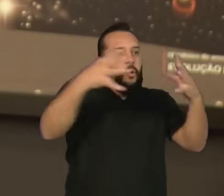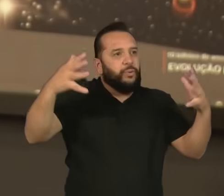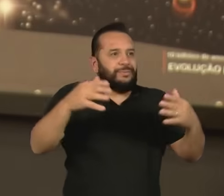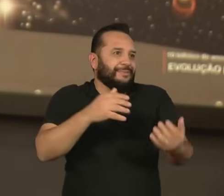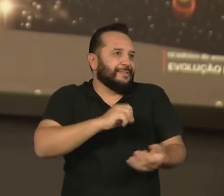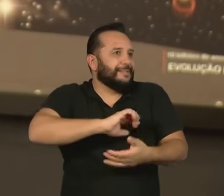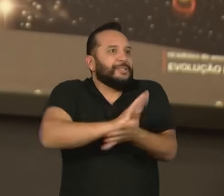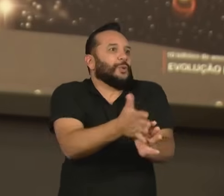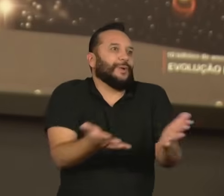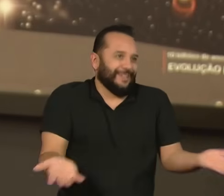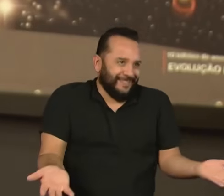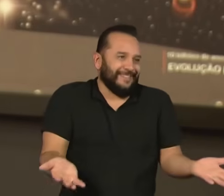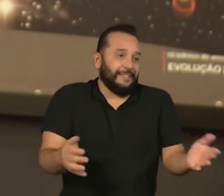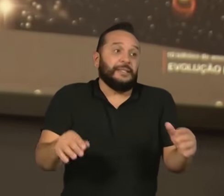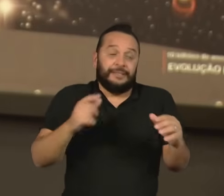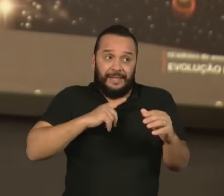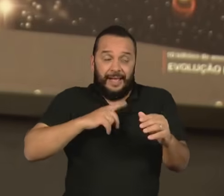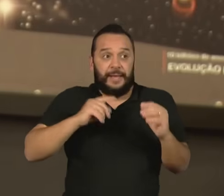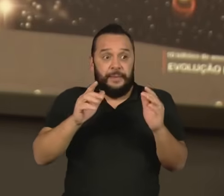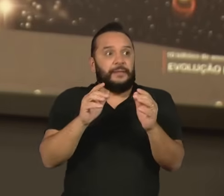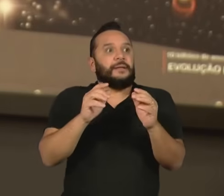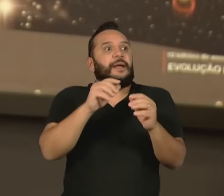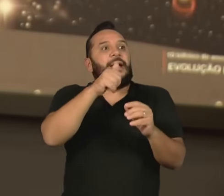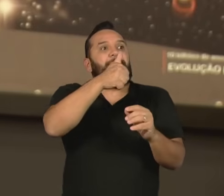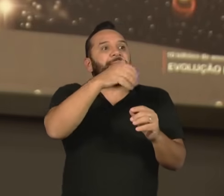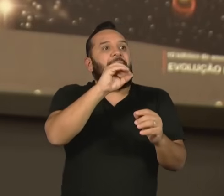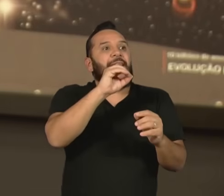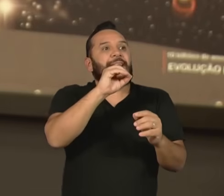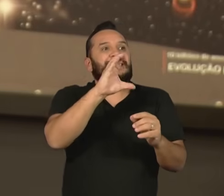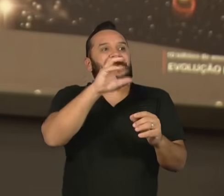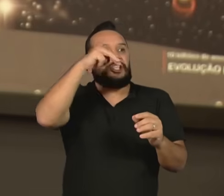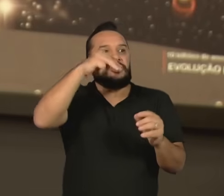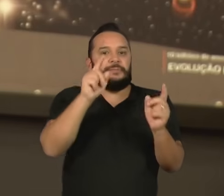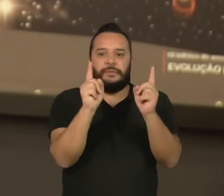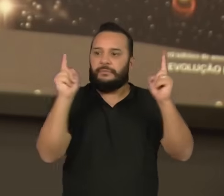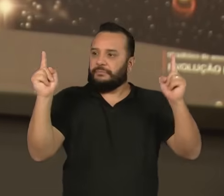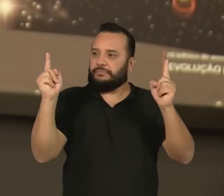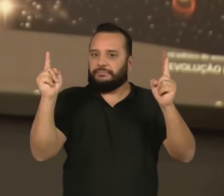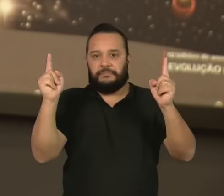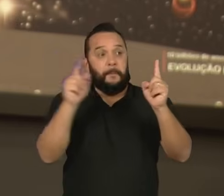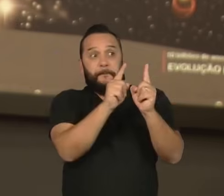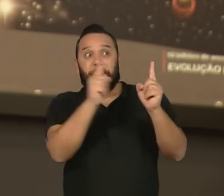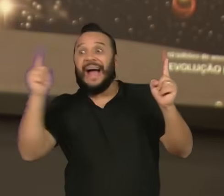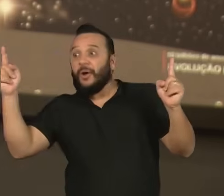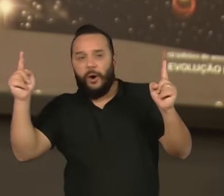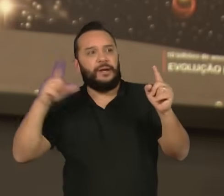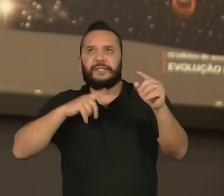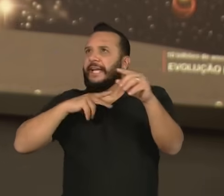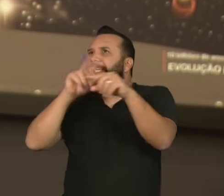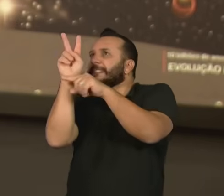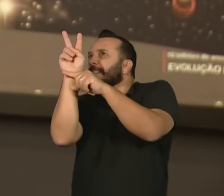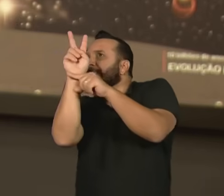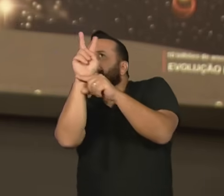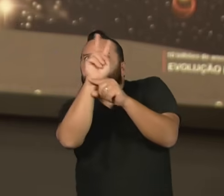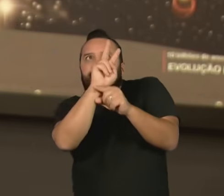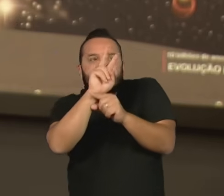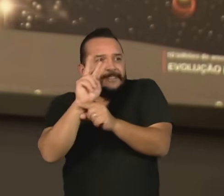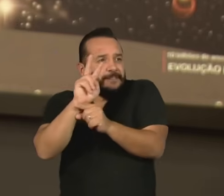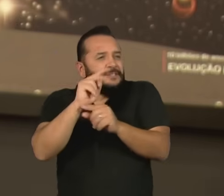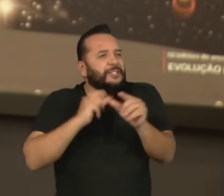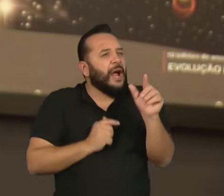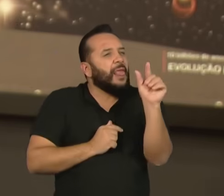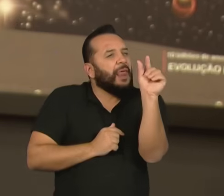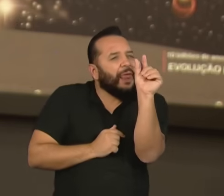centímetros, são monitorados cuidadosamente e existem na ordem das dezenas de milhares. Os pequenos, entre 1 e 10